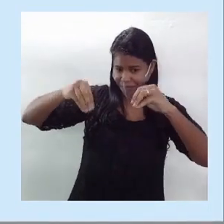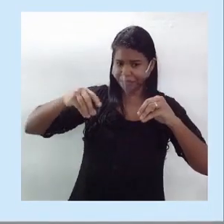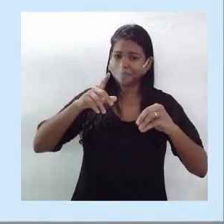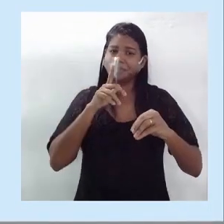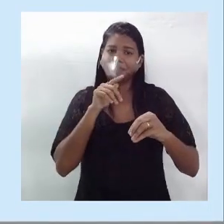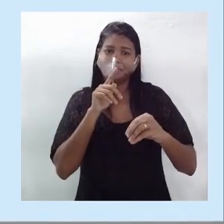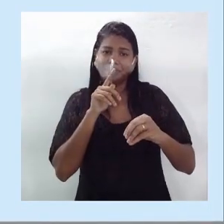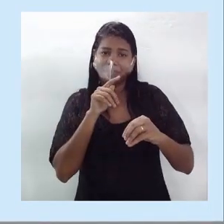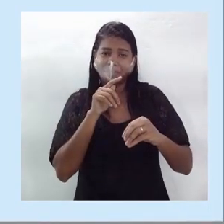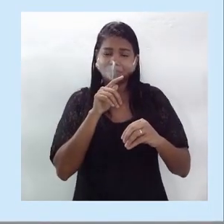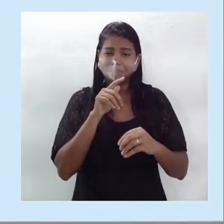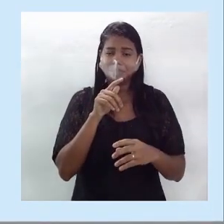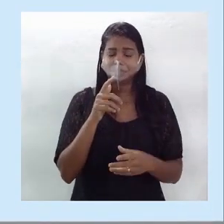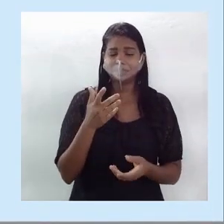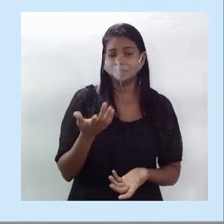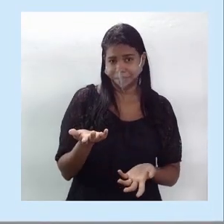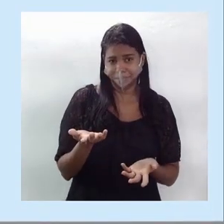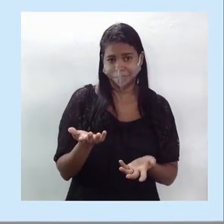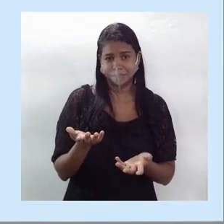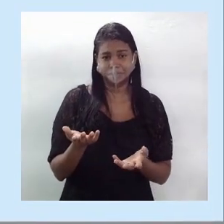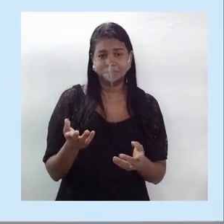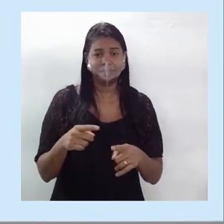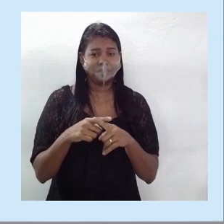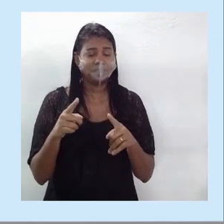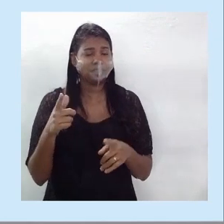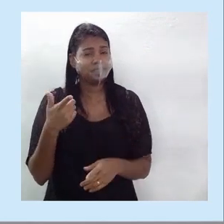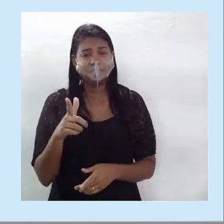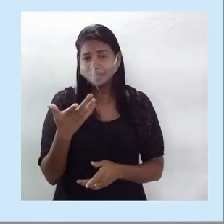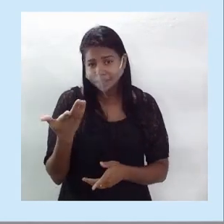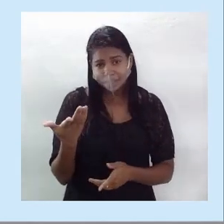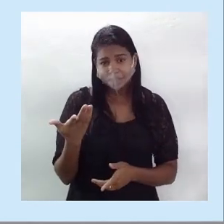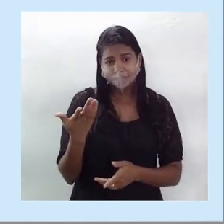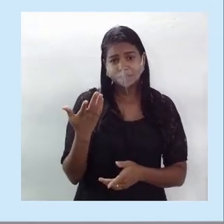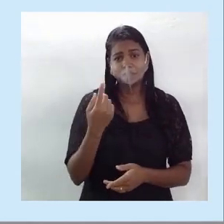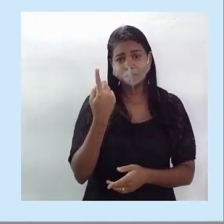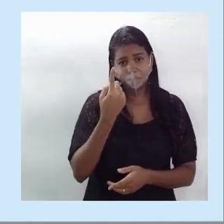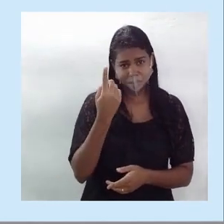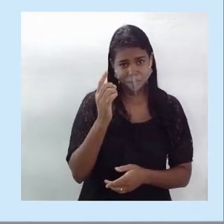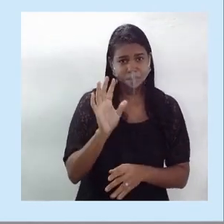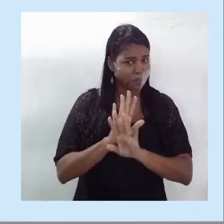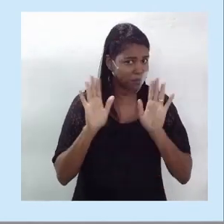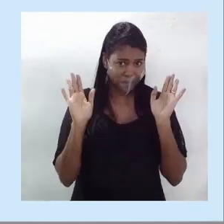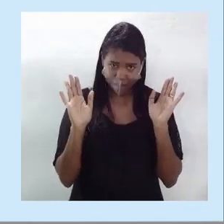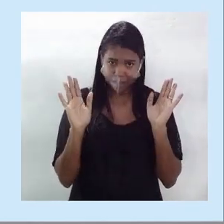uma única fase, mas ela não é uma substância